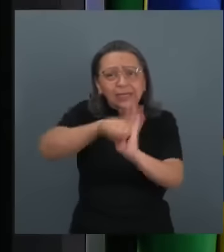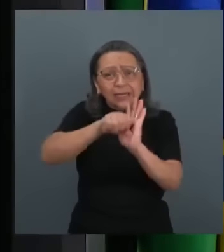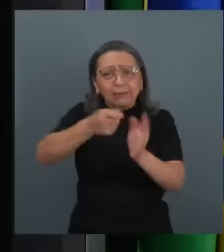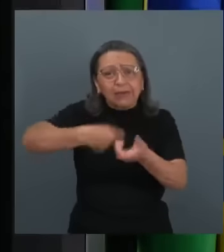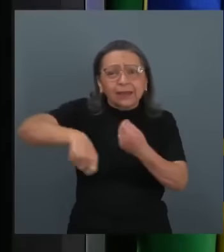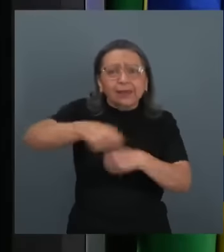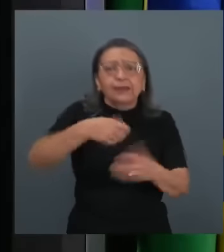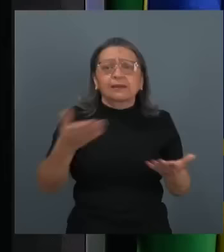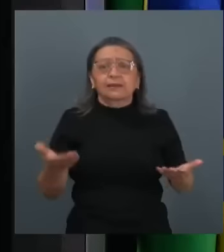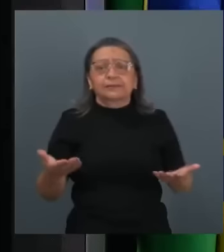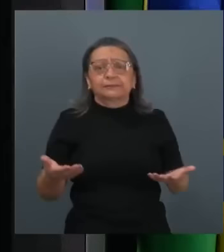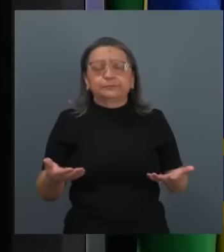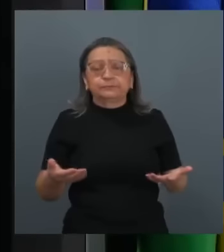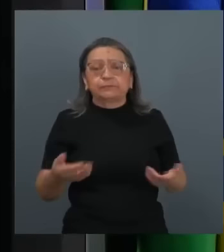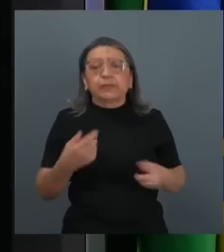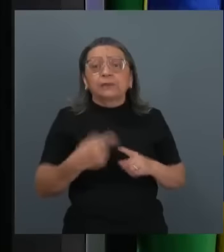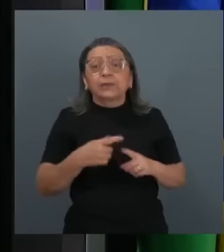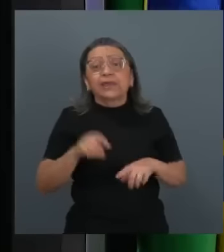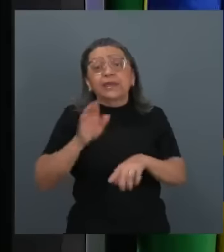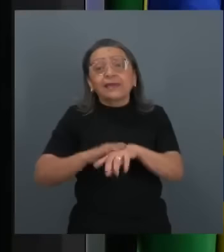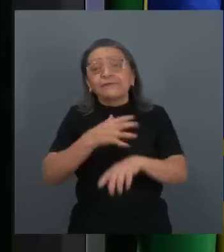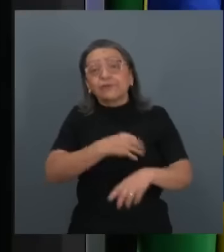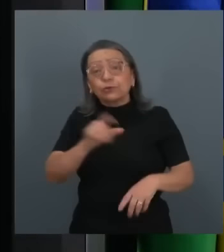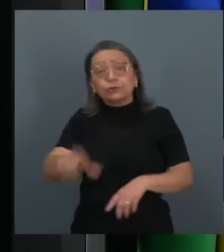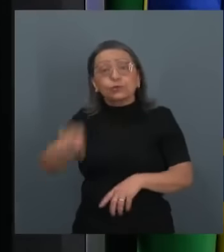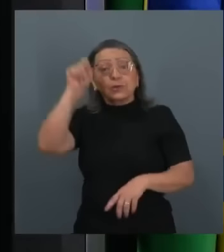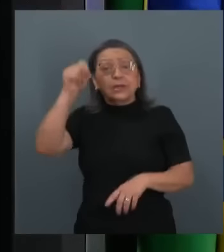no crime, que ele escolheu isso.